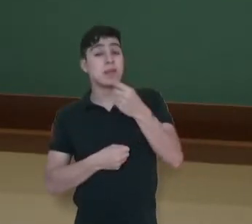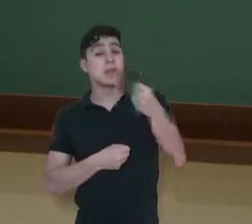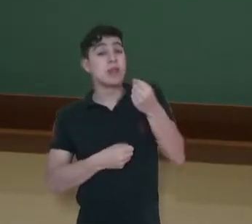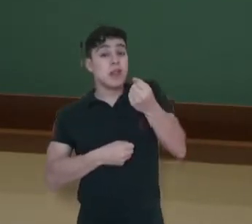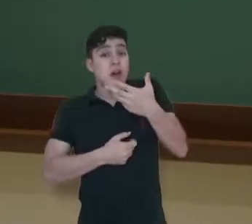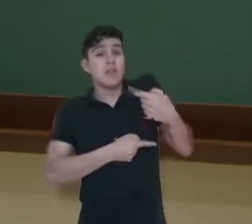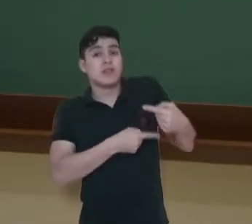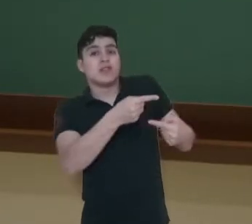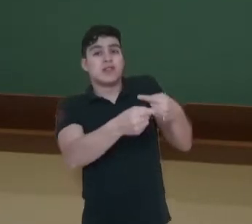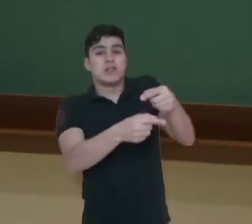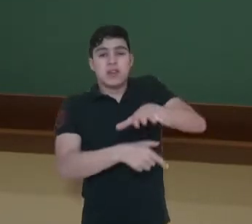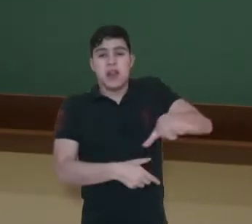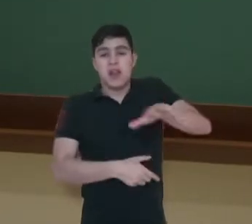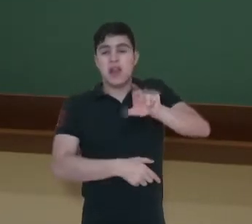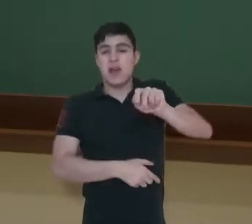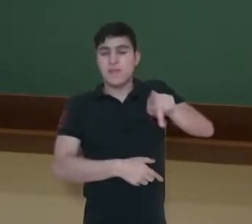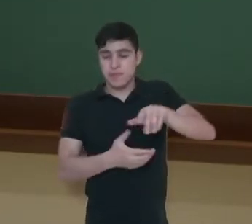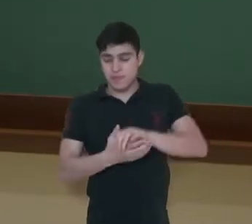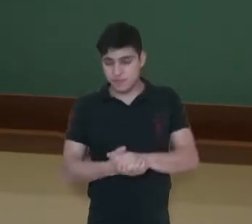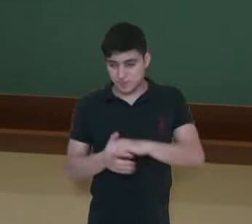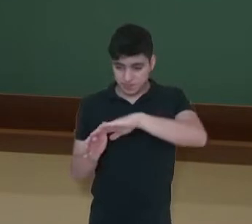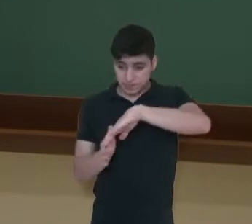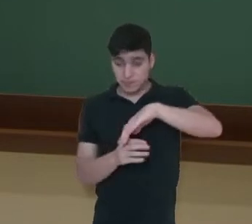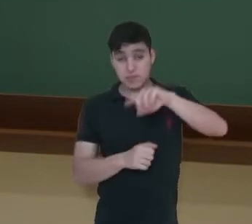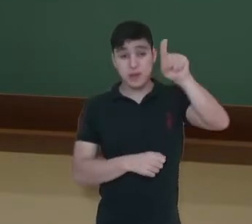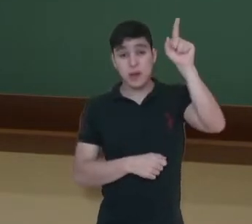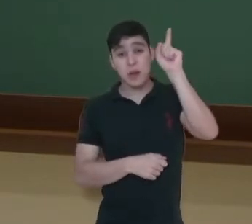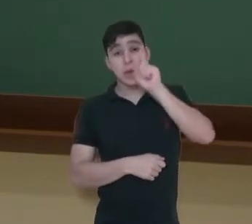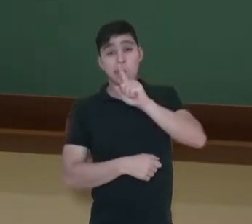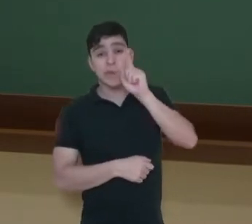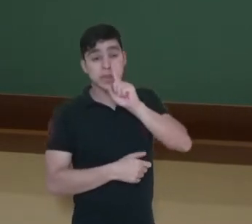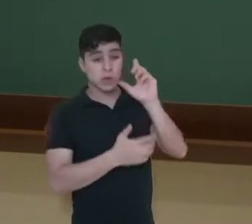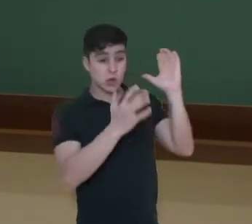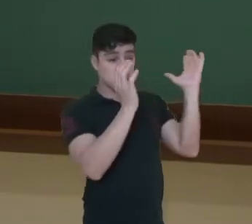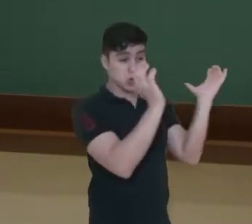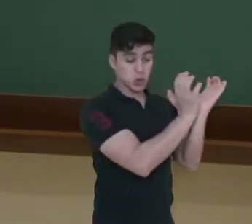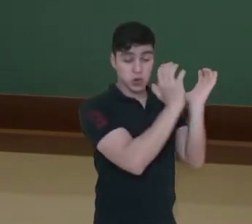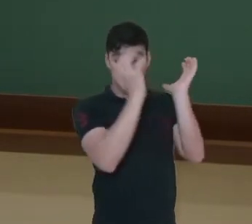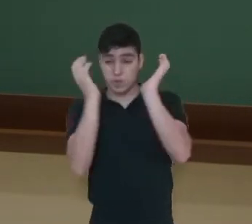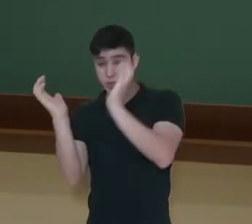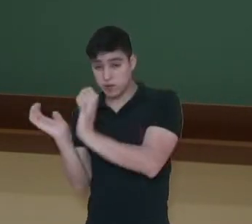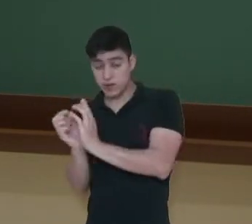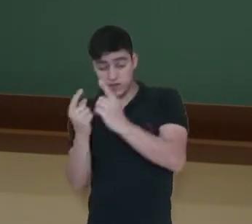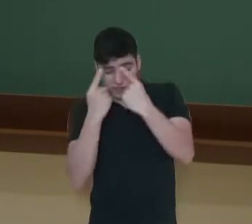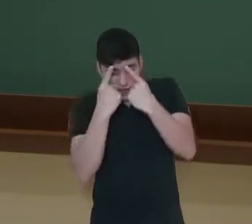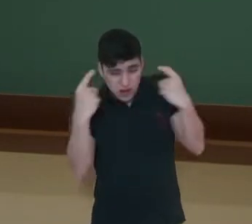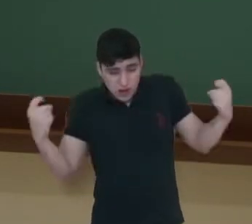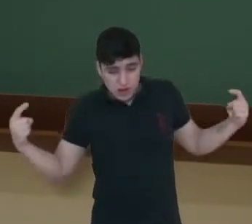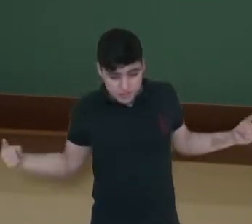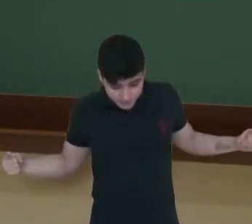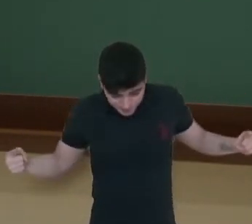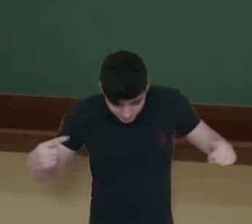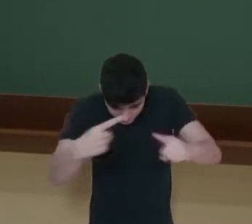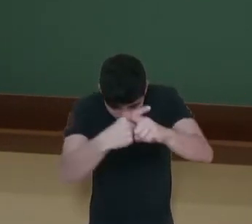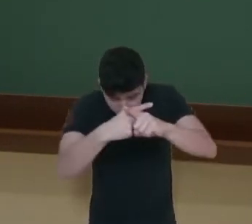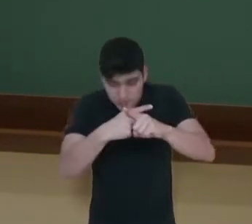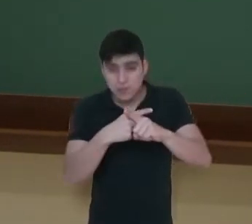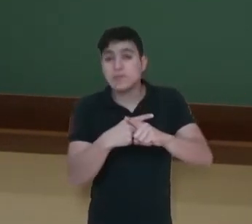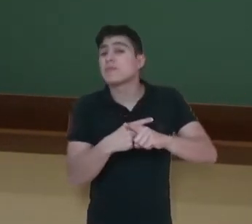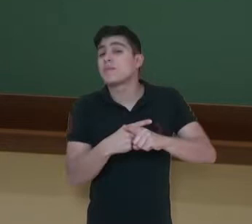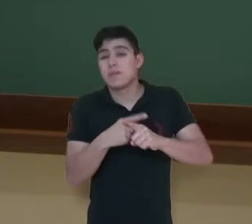acontece? Dentro dos Estados Unidos nós temos muito essa questão das gangues, dessa violência, dessa competição, dessa morte